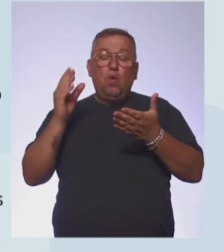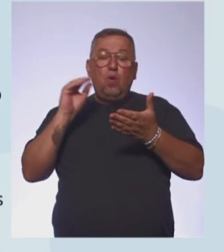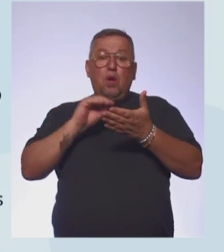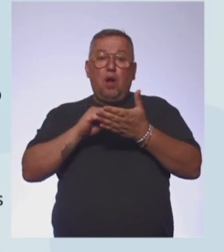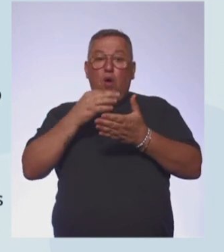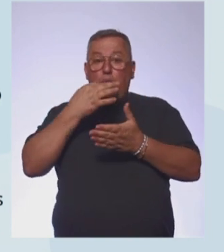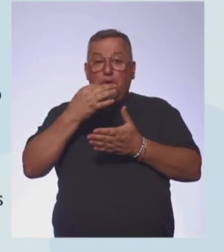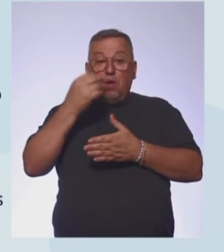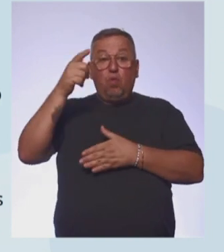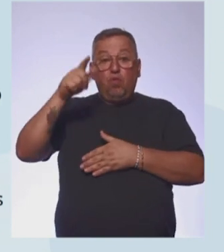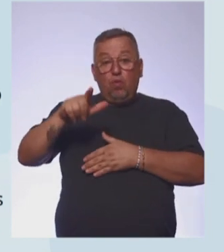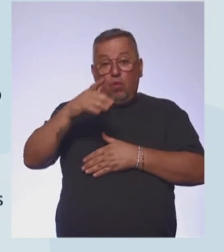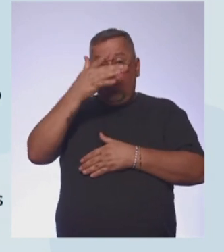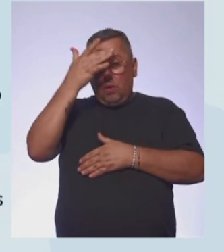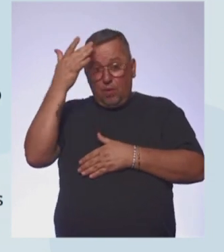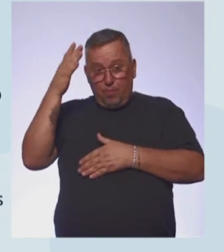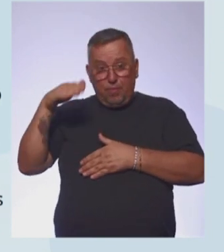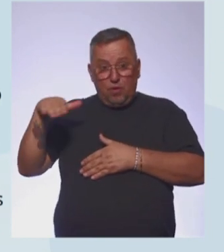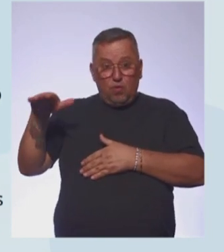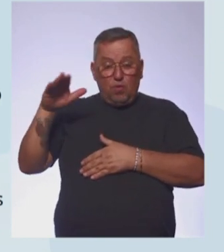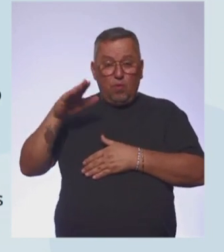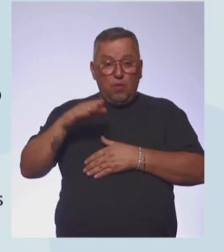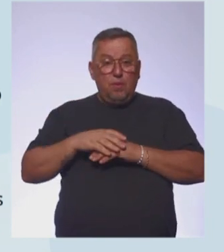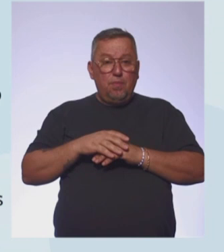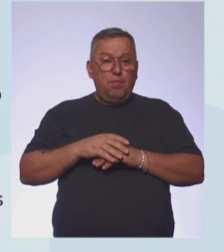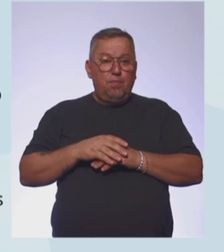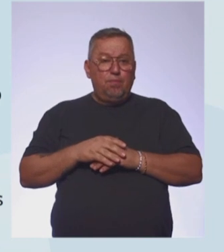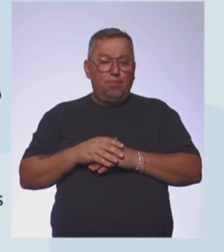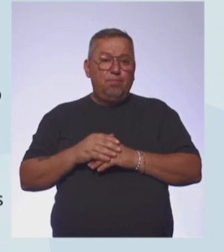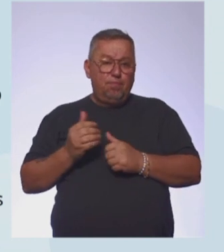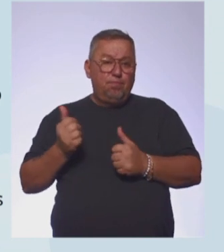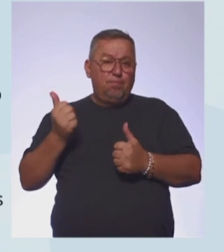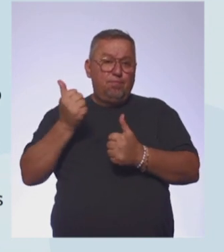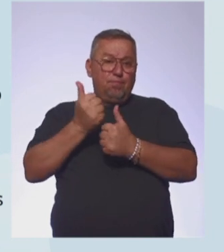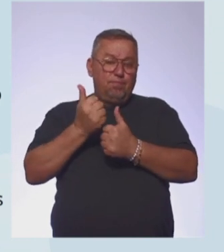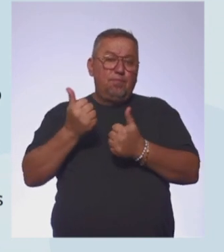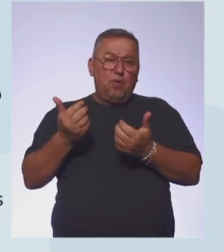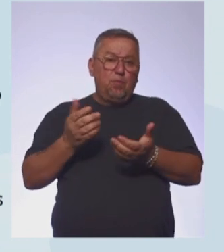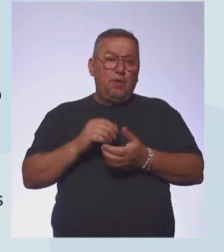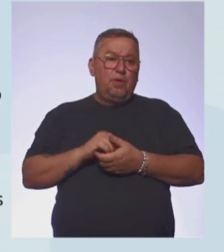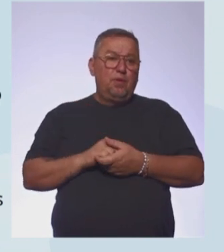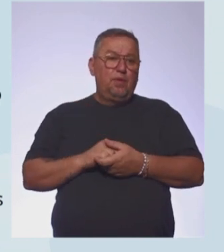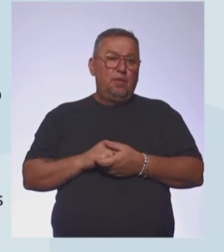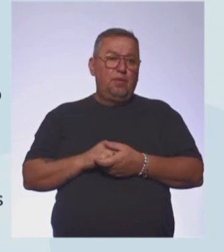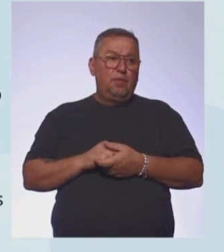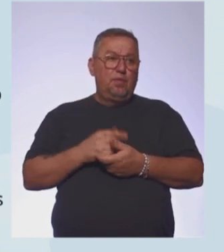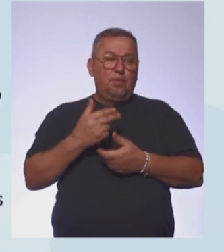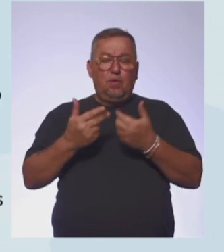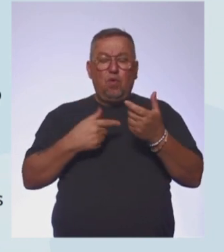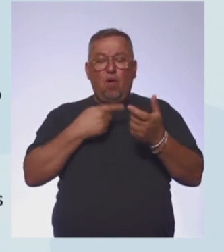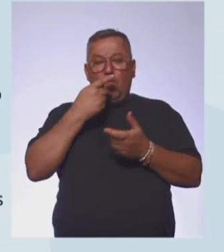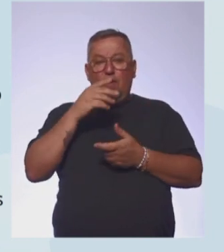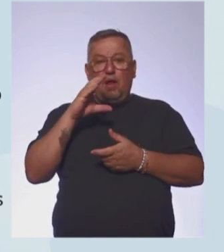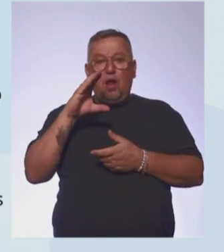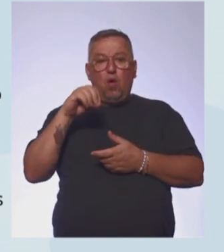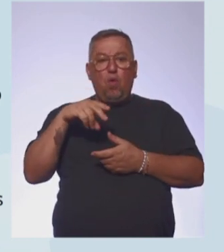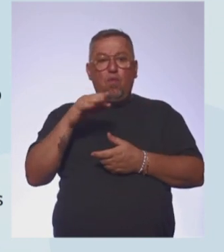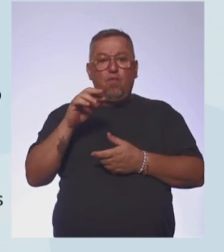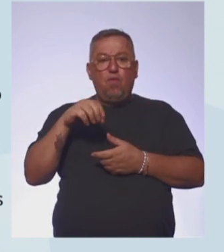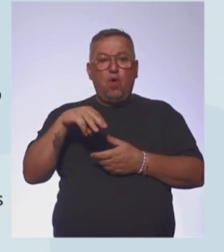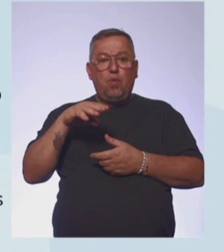um argumento, né? E às vezes substitui pelo conforme, né? Conforme Sim. cita o autor X. E